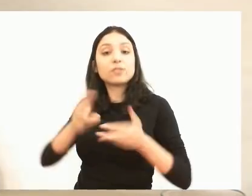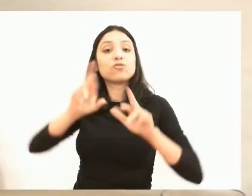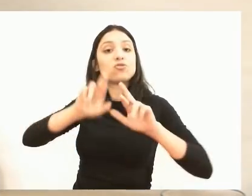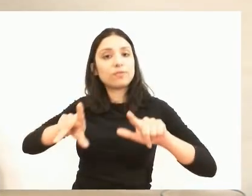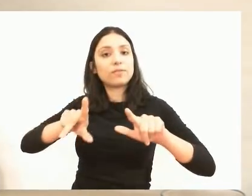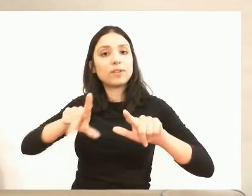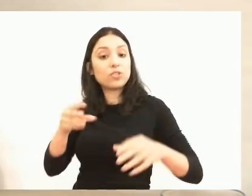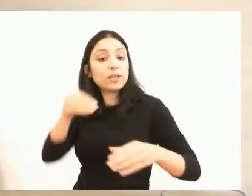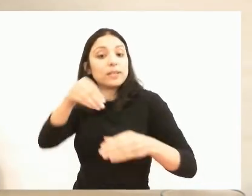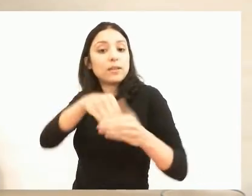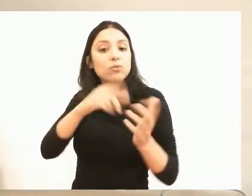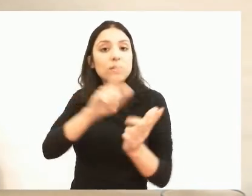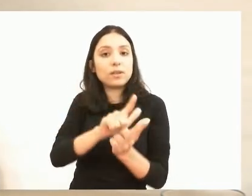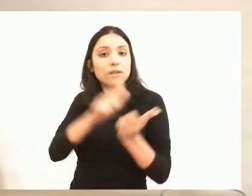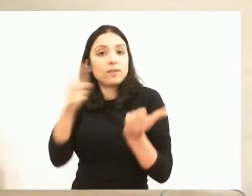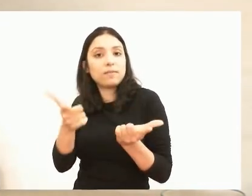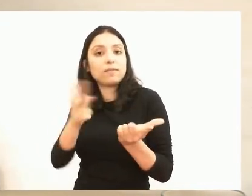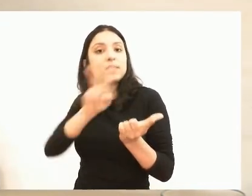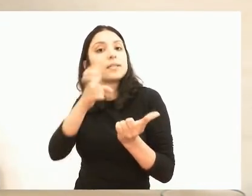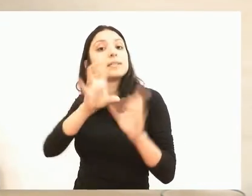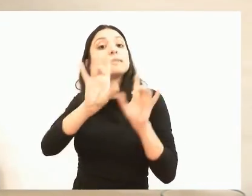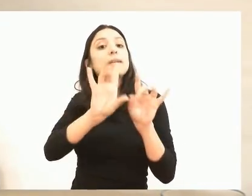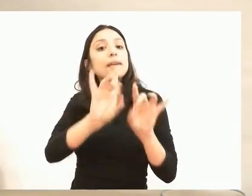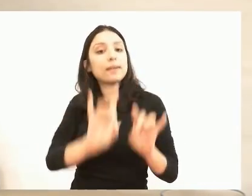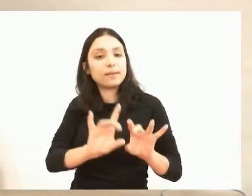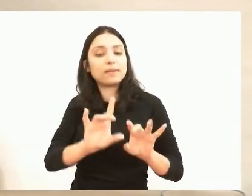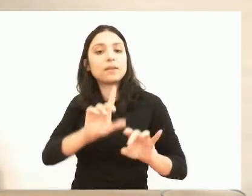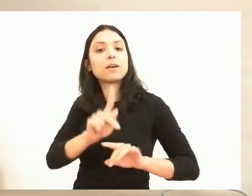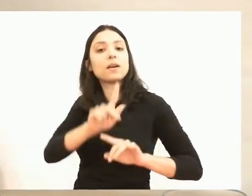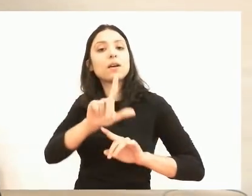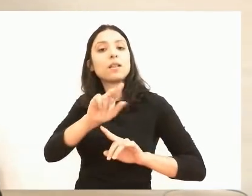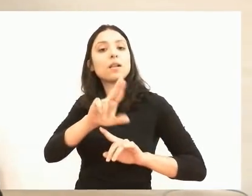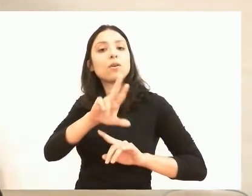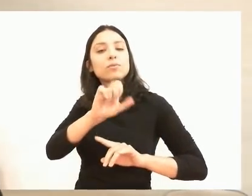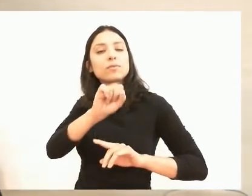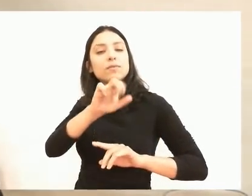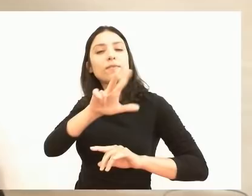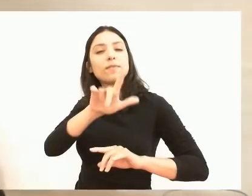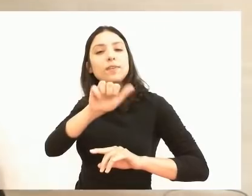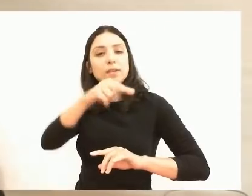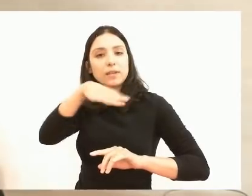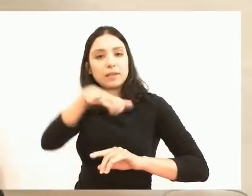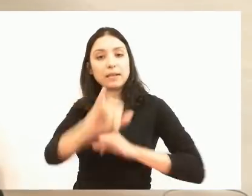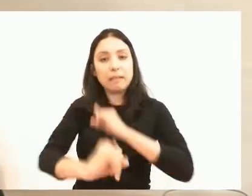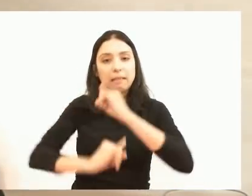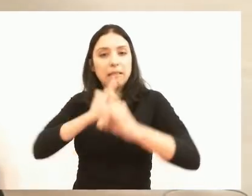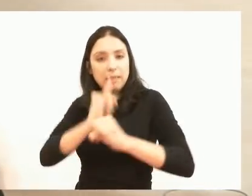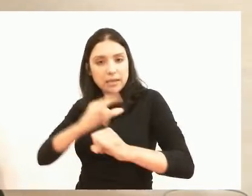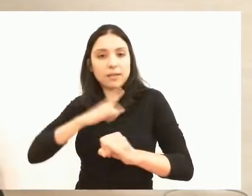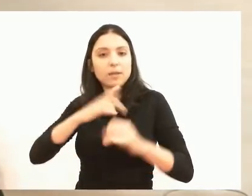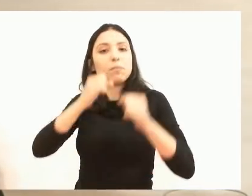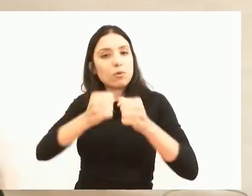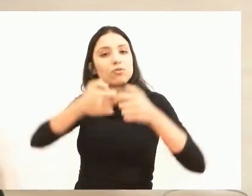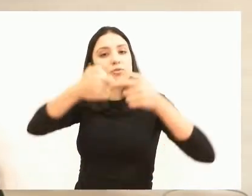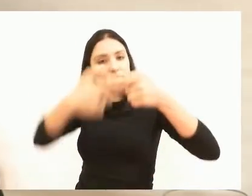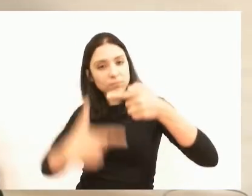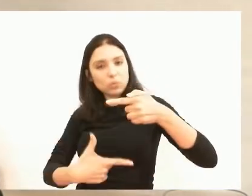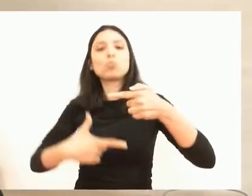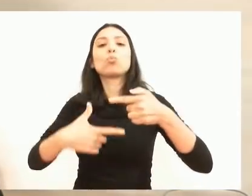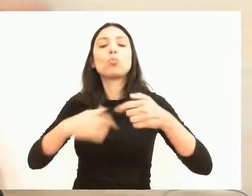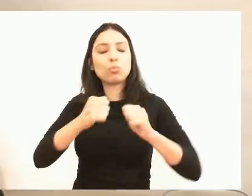revista técnica klauss vianna que é uma revista online que vocês podem acessar só por revista t kv